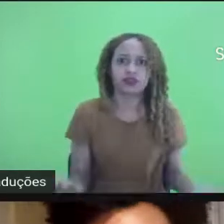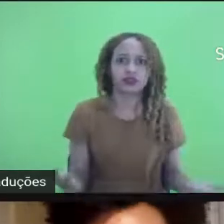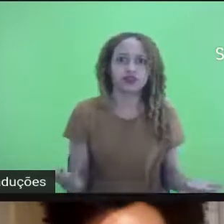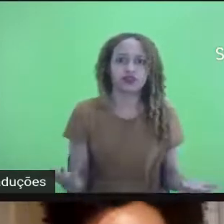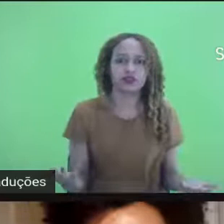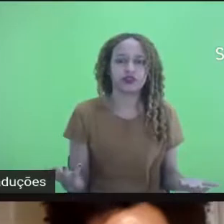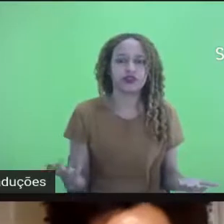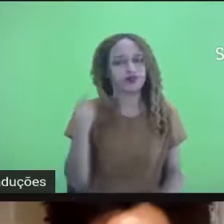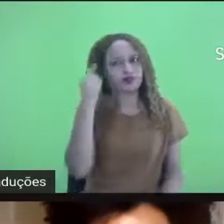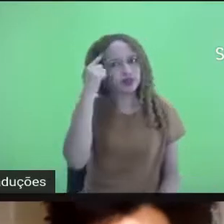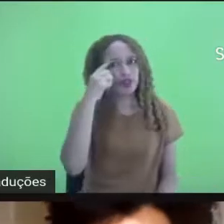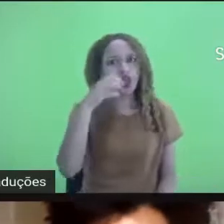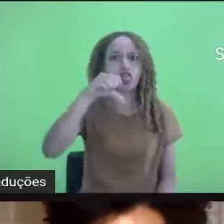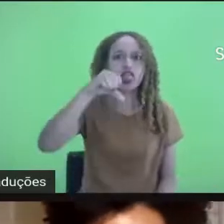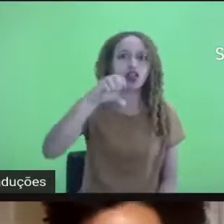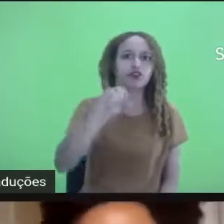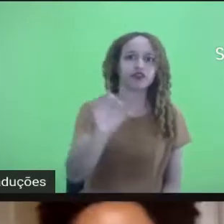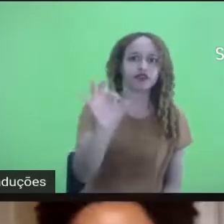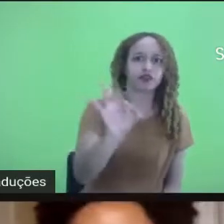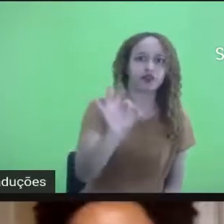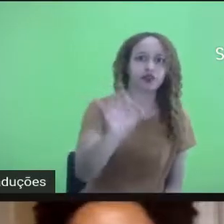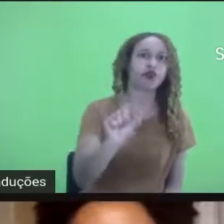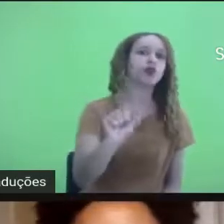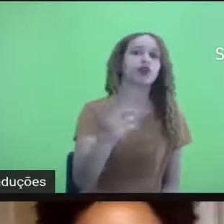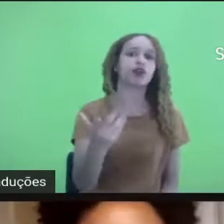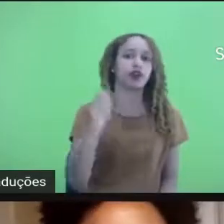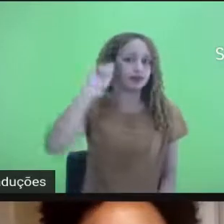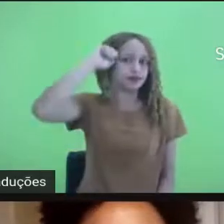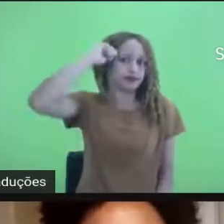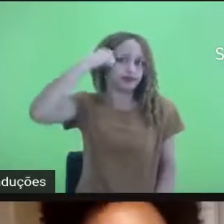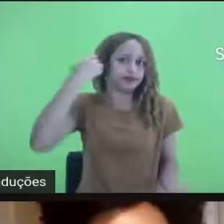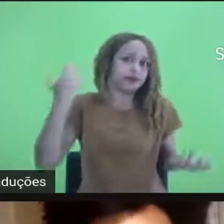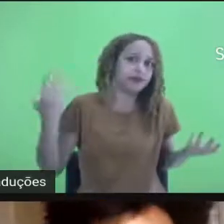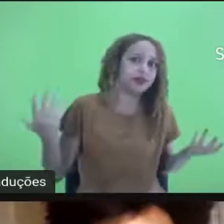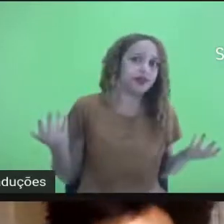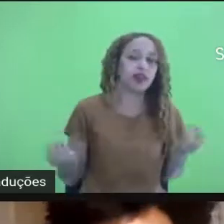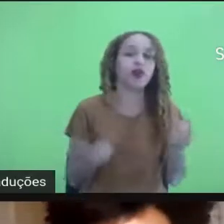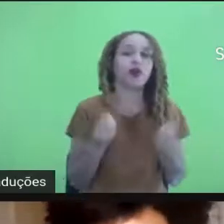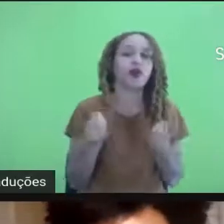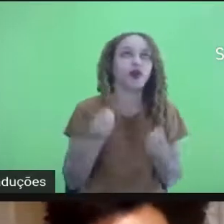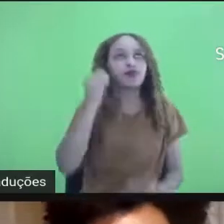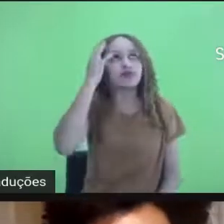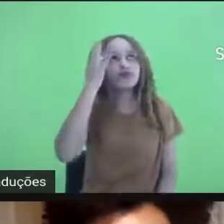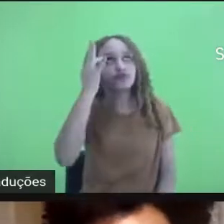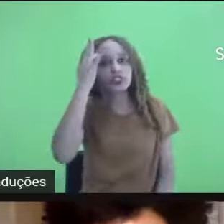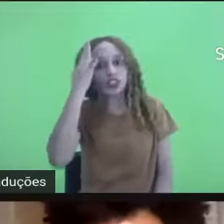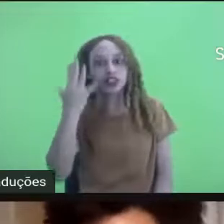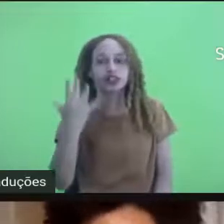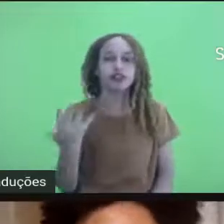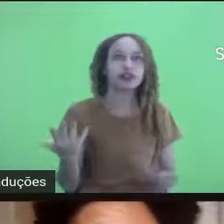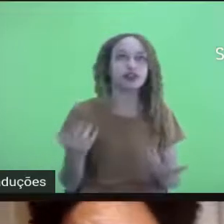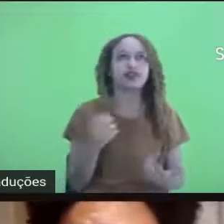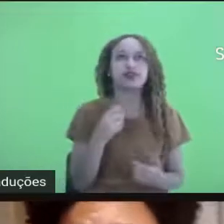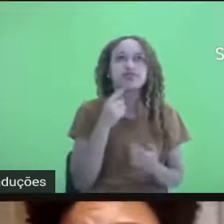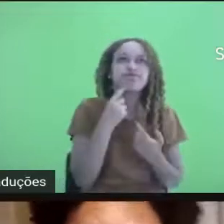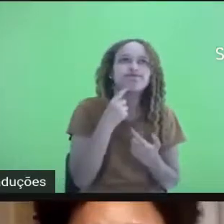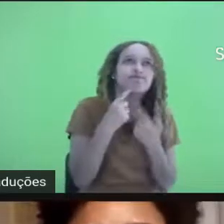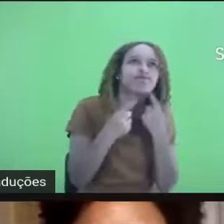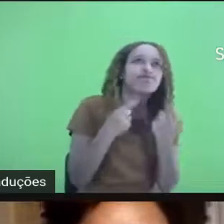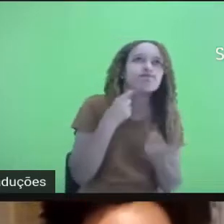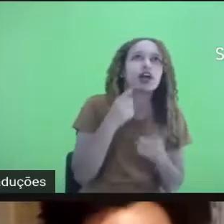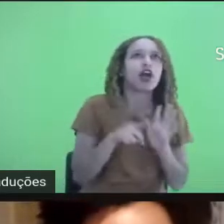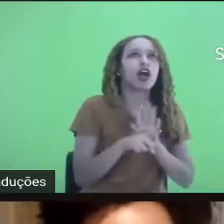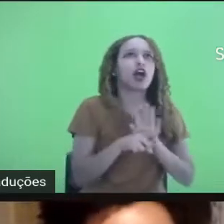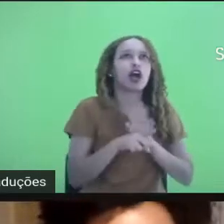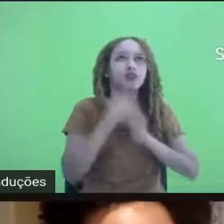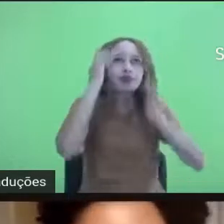90% dessa população negra. E aí, como que a gente poderia fazer esse questionamento de que isso